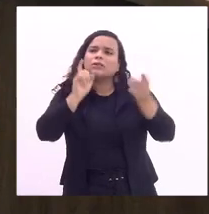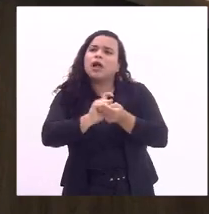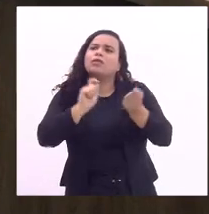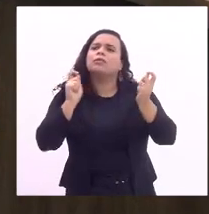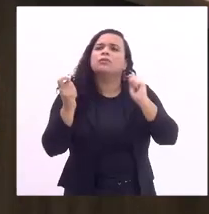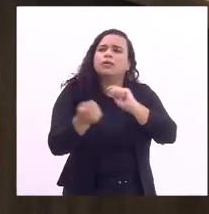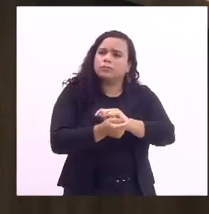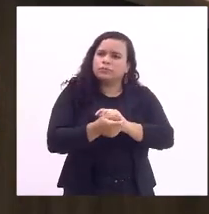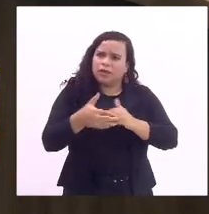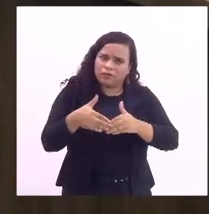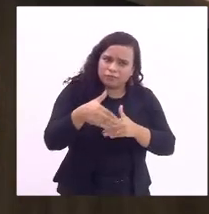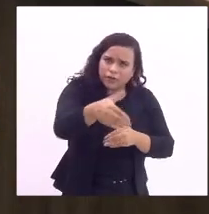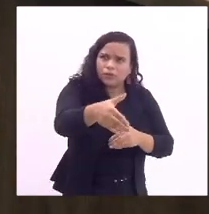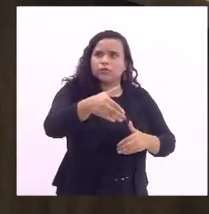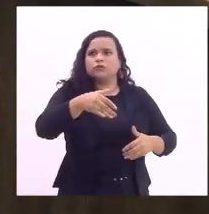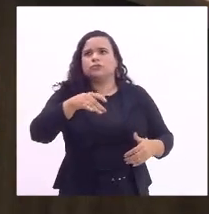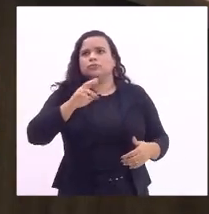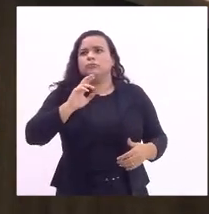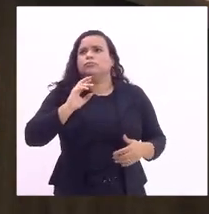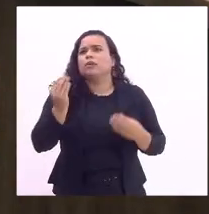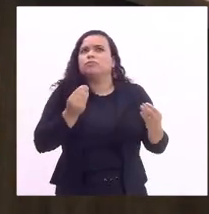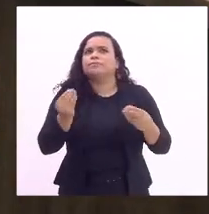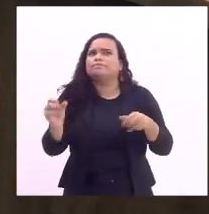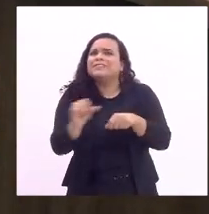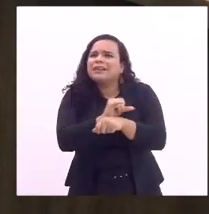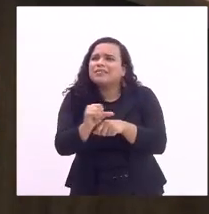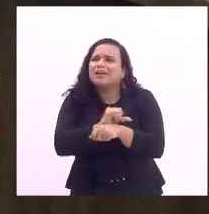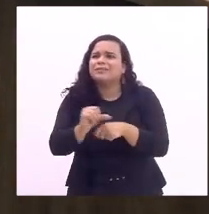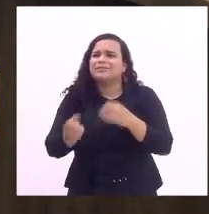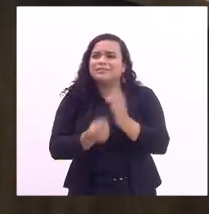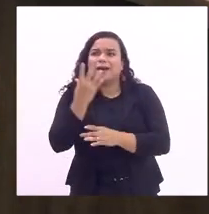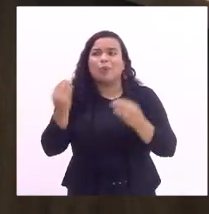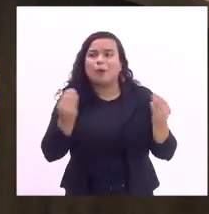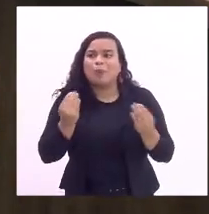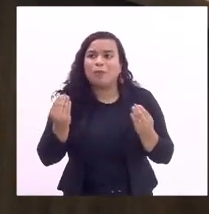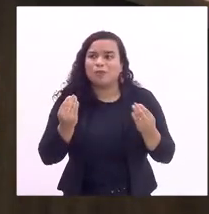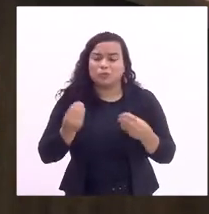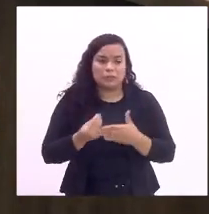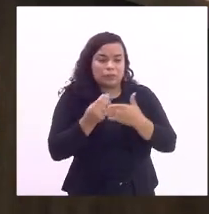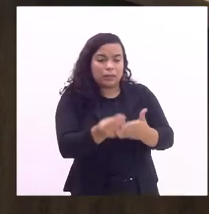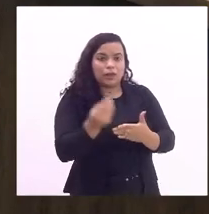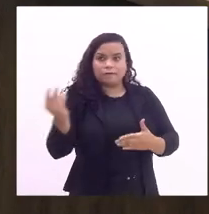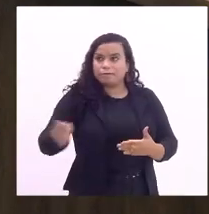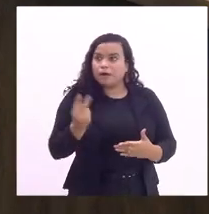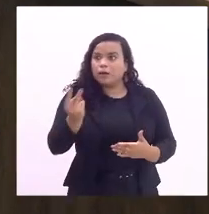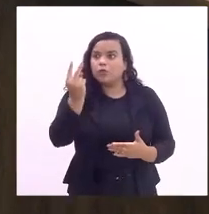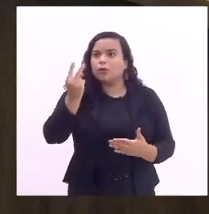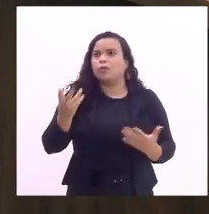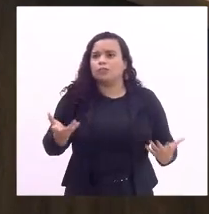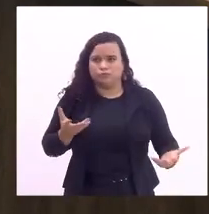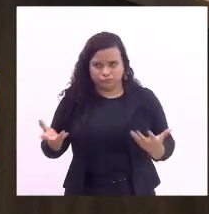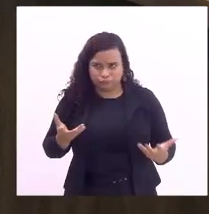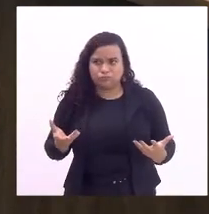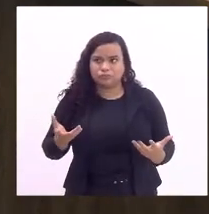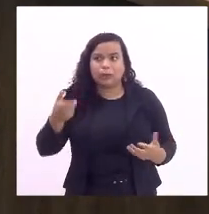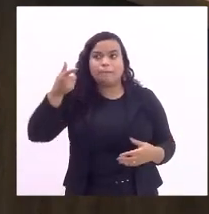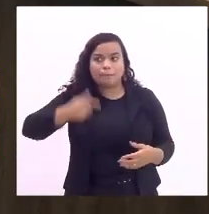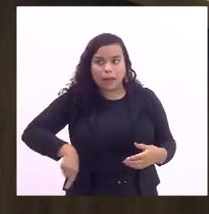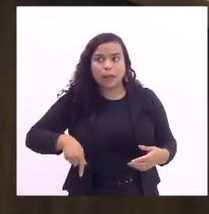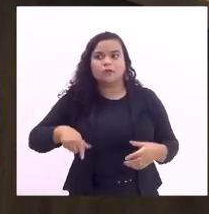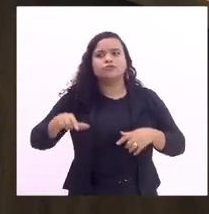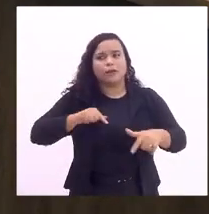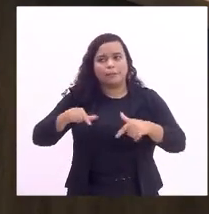né, mais à frente, como é que ele pode ser valorizado por mais esse